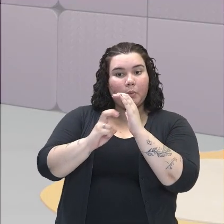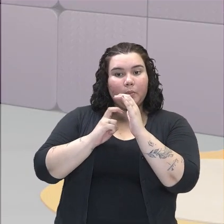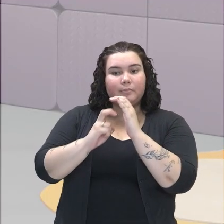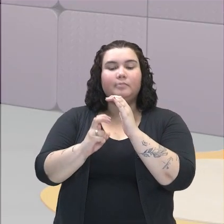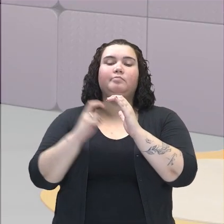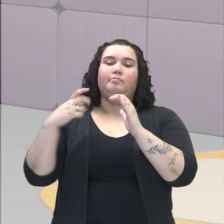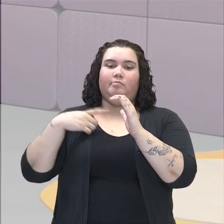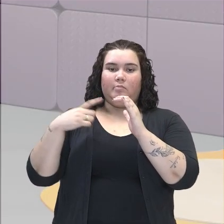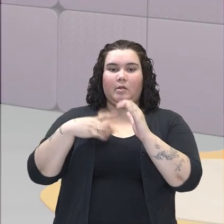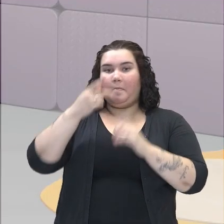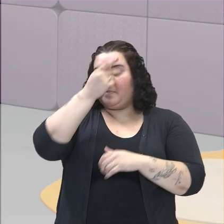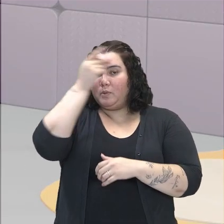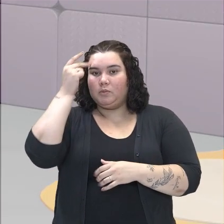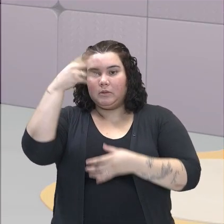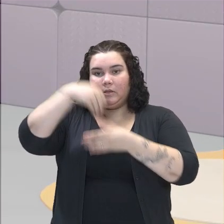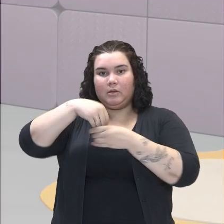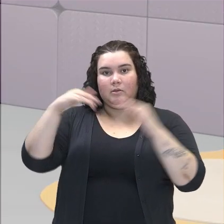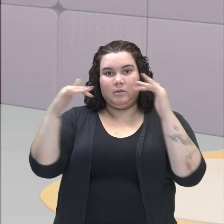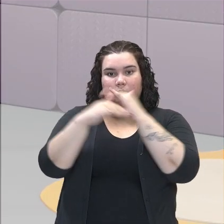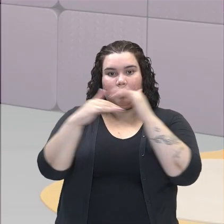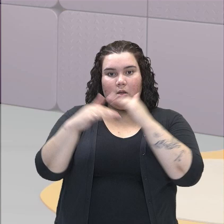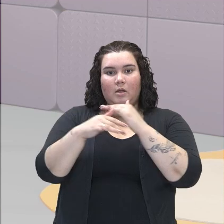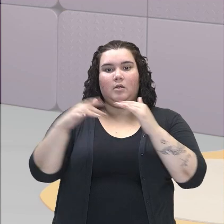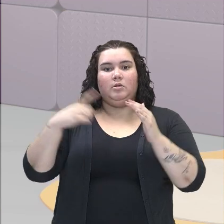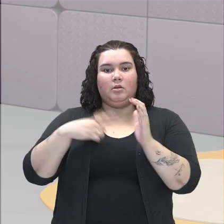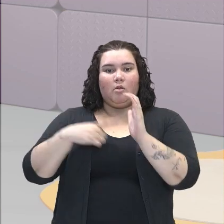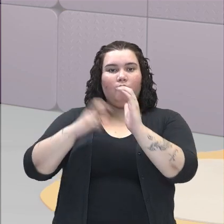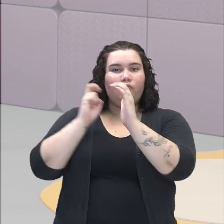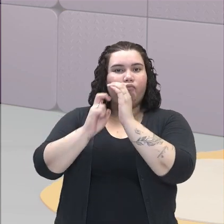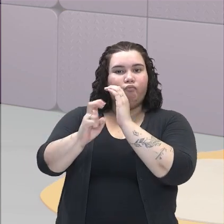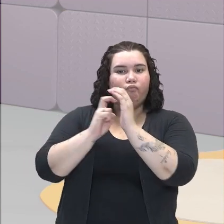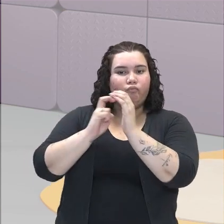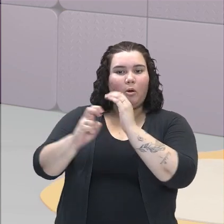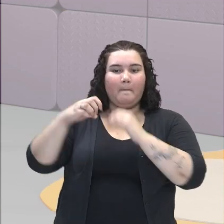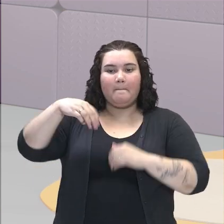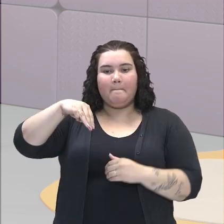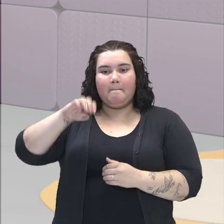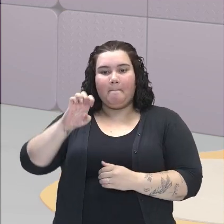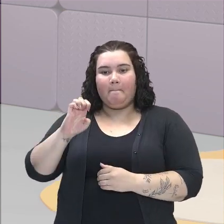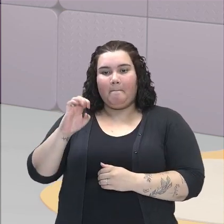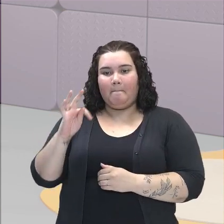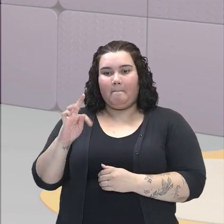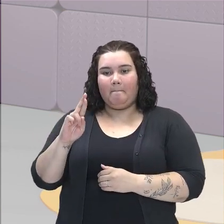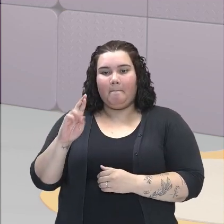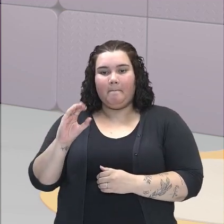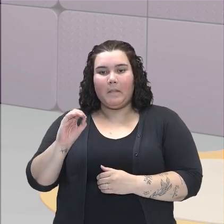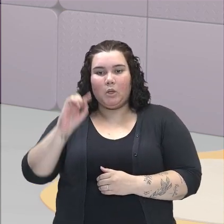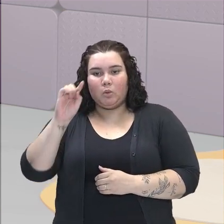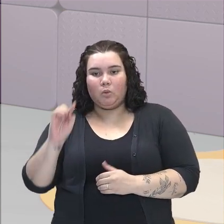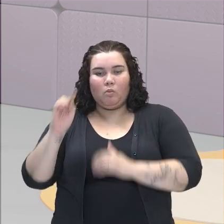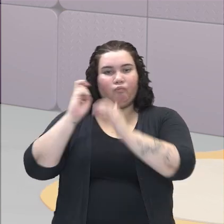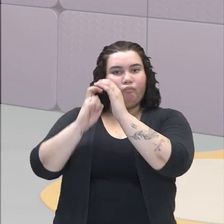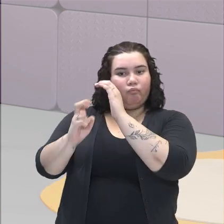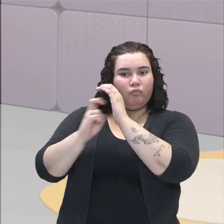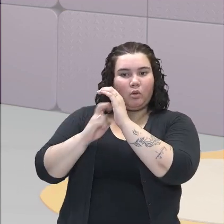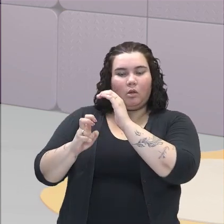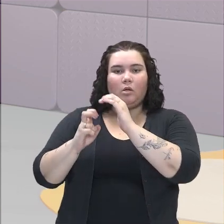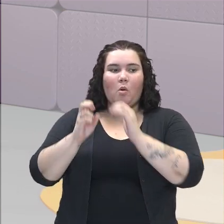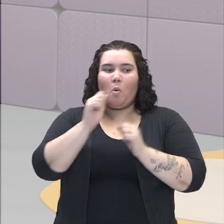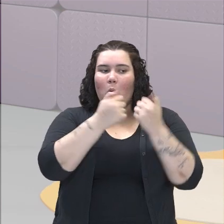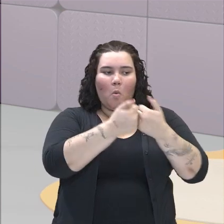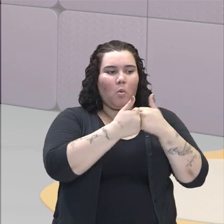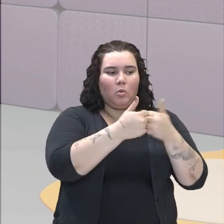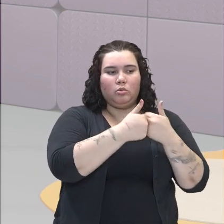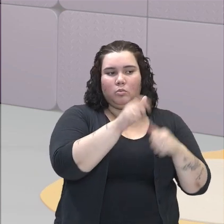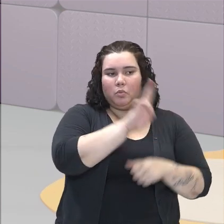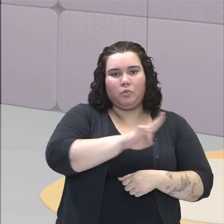cidade. Algumas cidades têm rede de metrô, né? Que vai transportando de um lugar para outro e é sempre aquele caminho. Pessoas que não utilizam o ônibus, por exemplo,